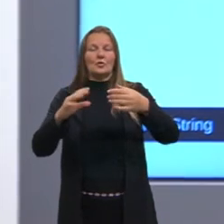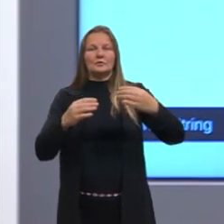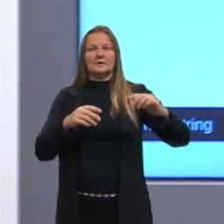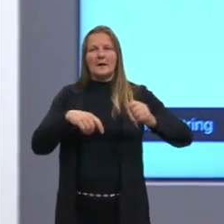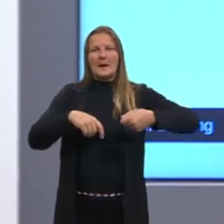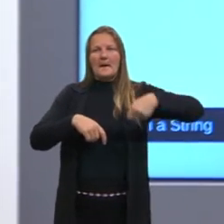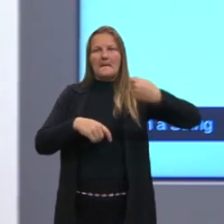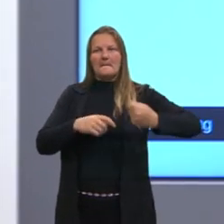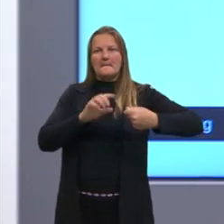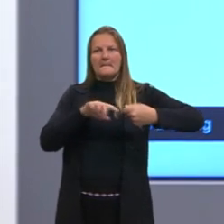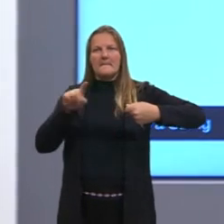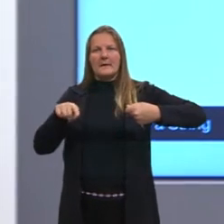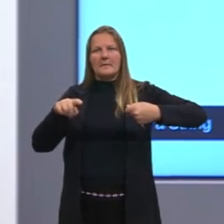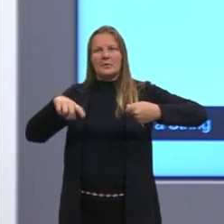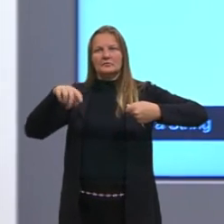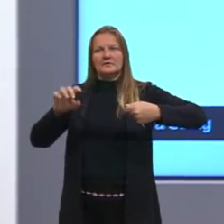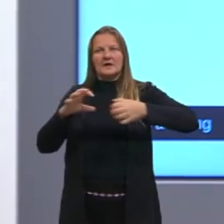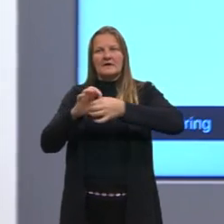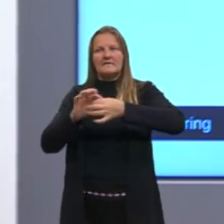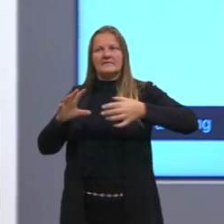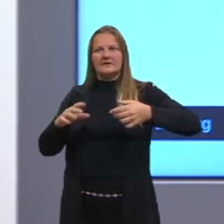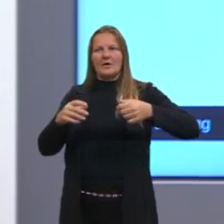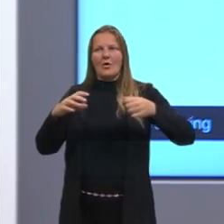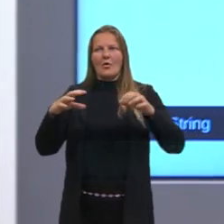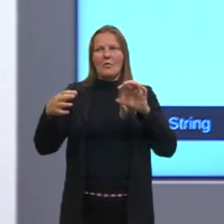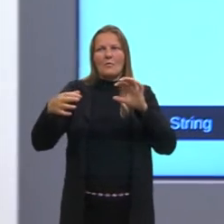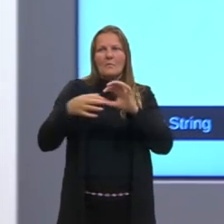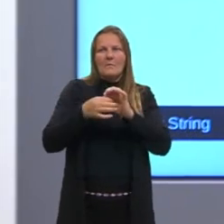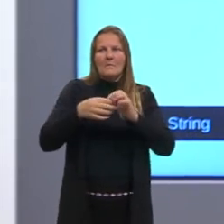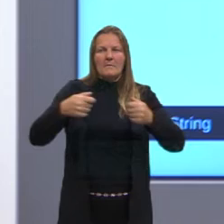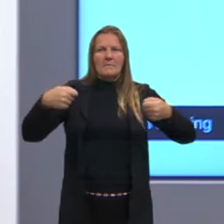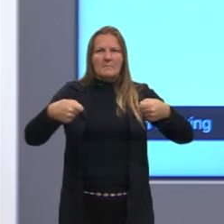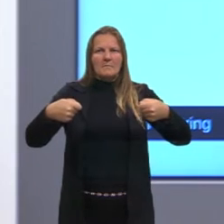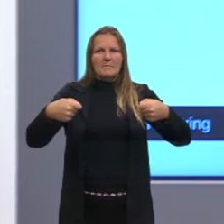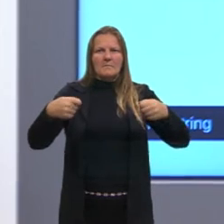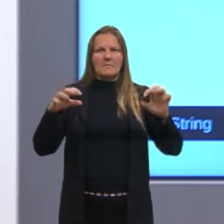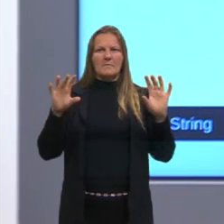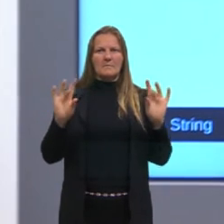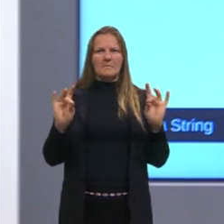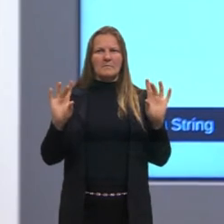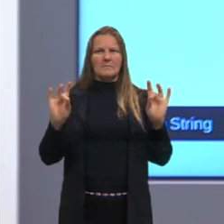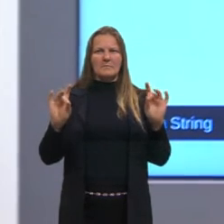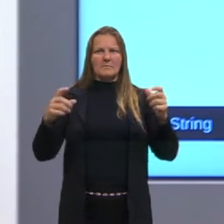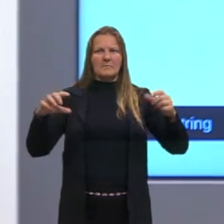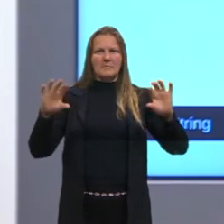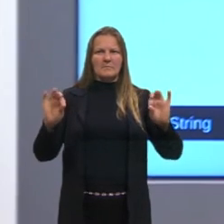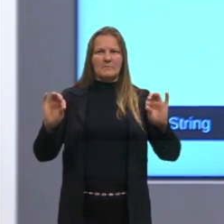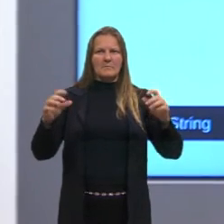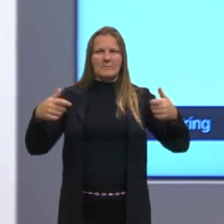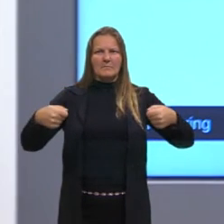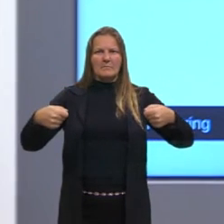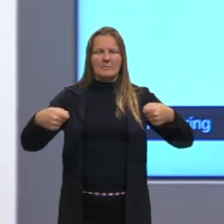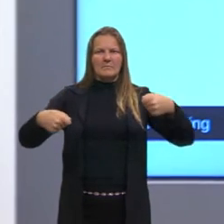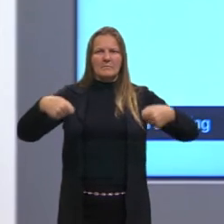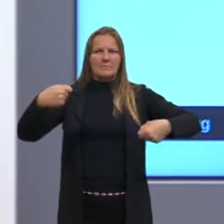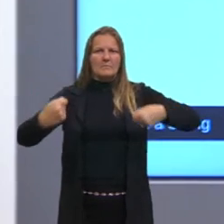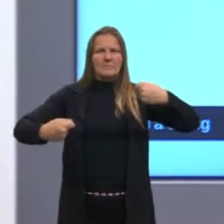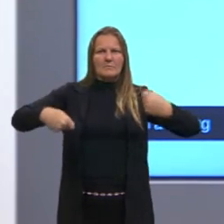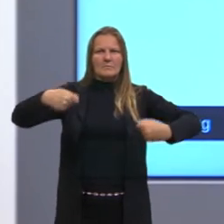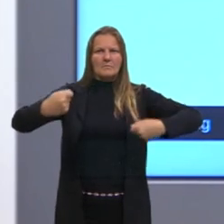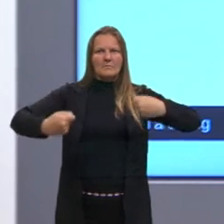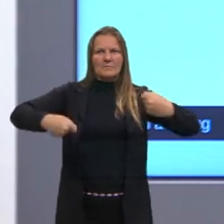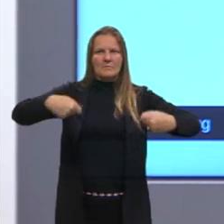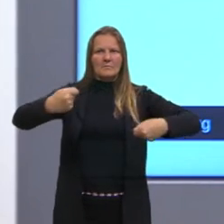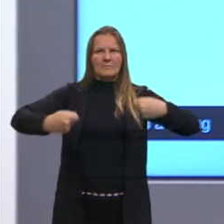se comporta. E fixa, ó. Tem várias coisas que a gente pode fazer no simulador, certo? Essa é uma das opções. Deixa eu ver aqui